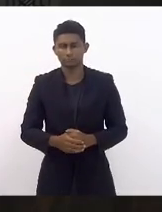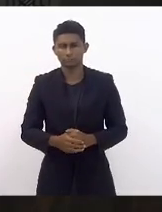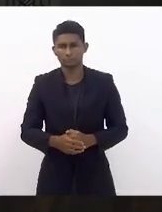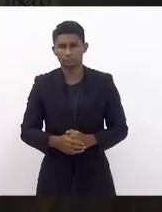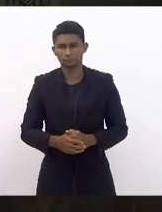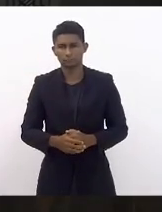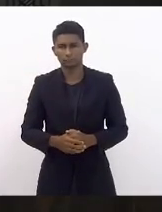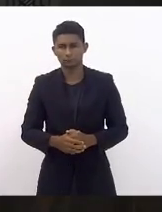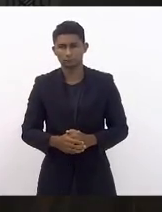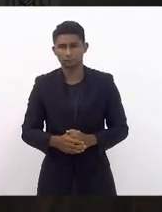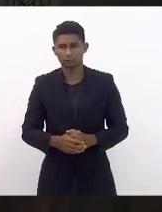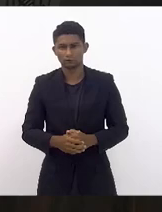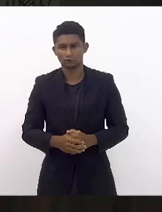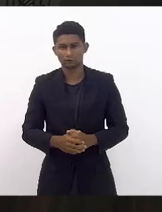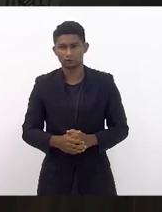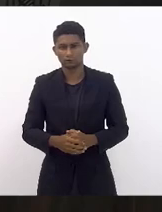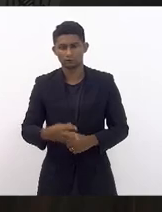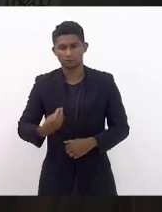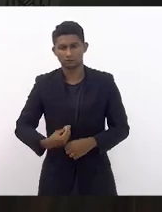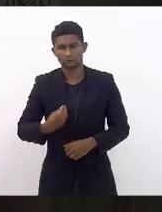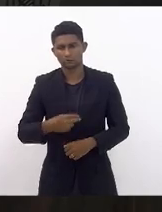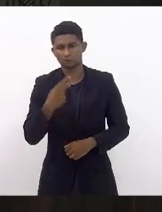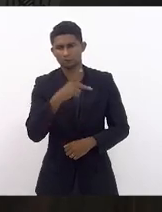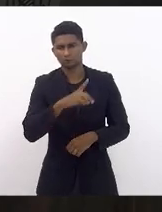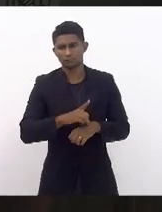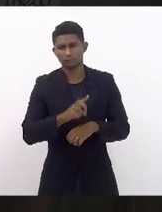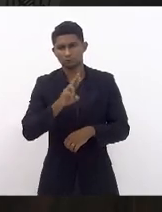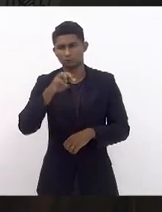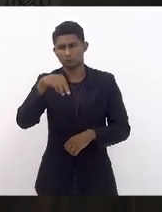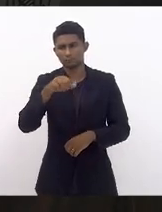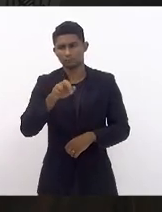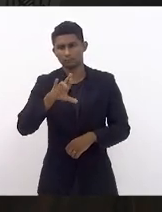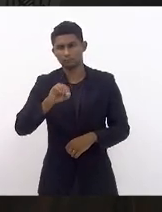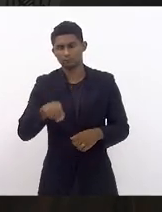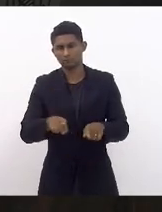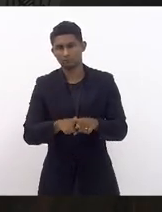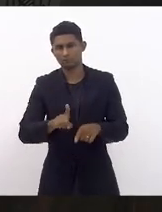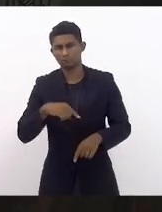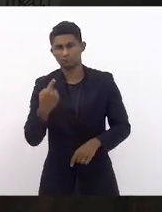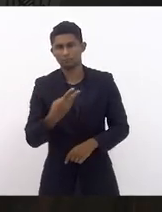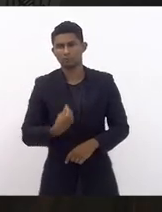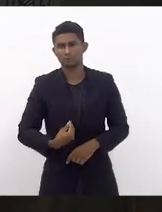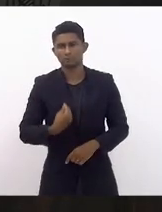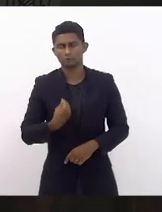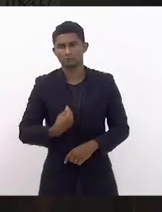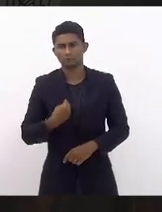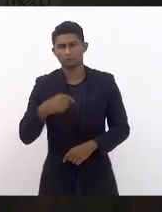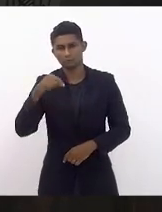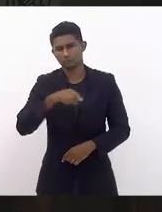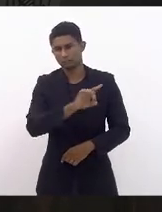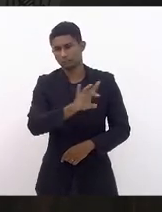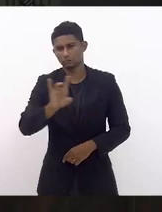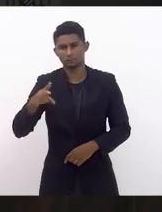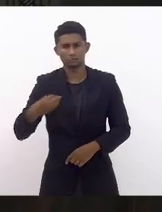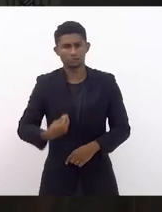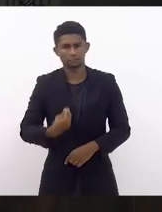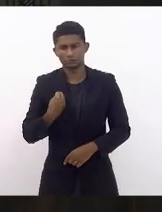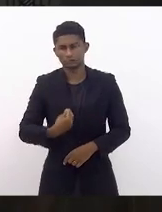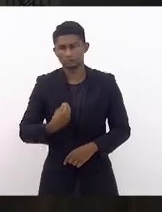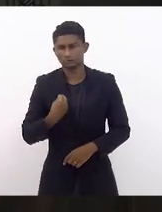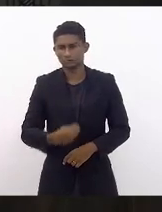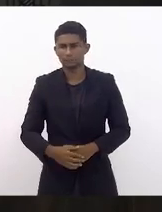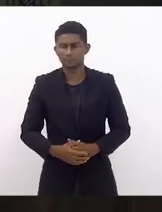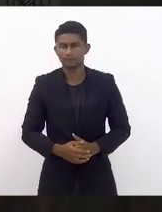agradecendo a Deus pela vida do Dr. Mário, pela nossa vida, pela vida de cada um de vocês aqui.